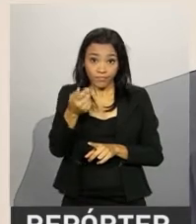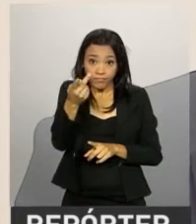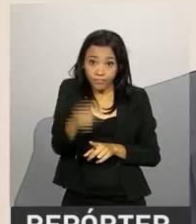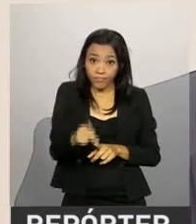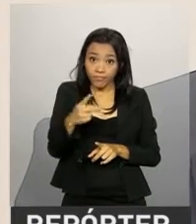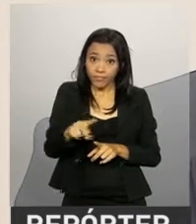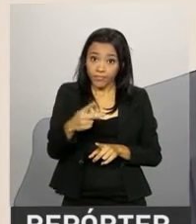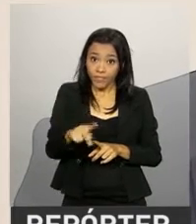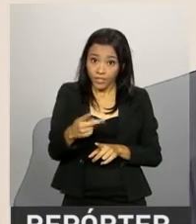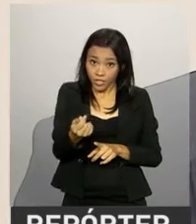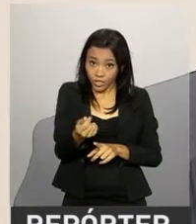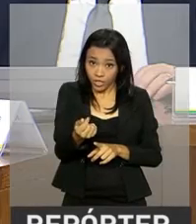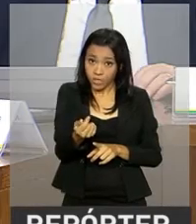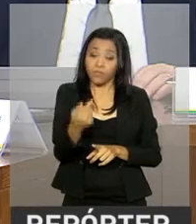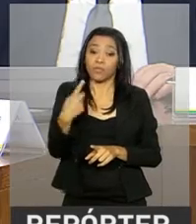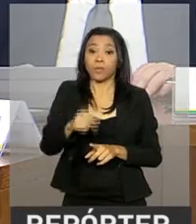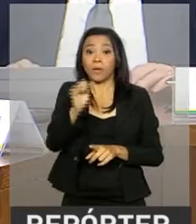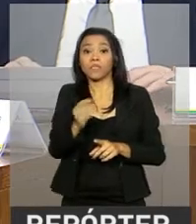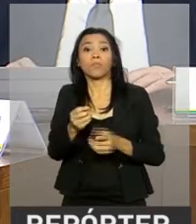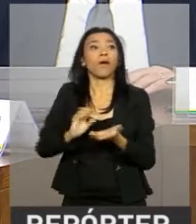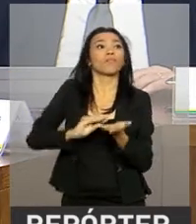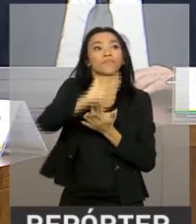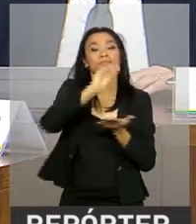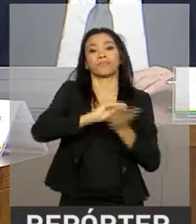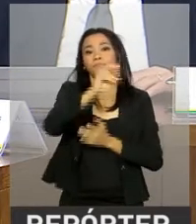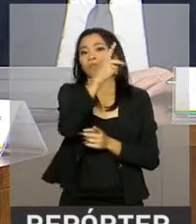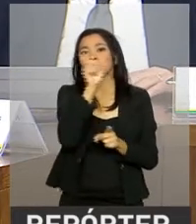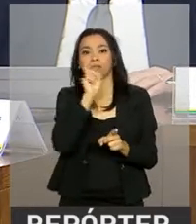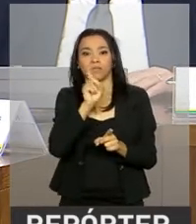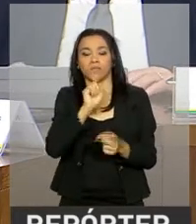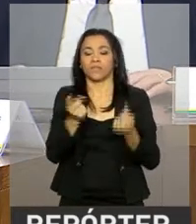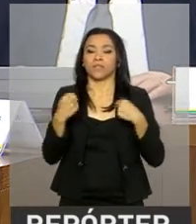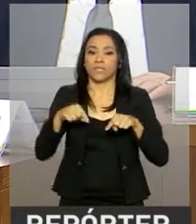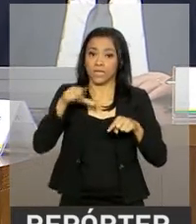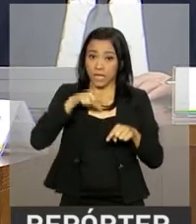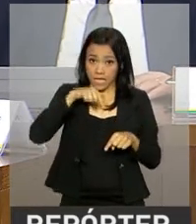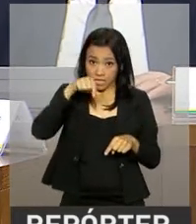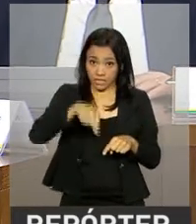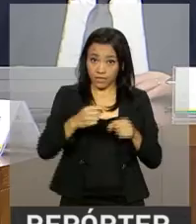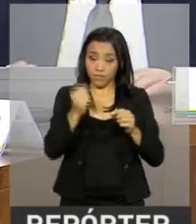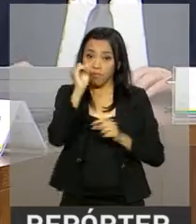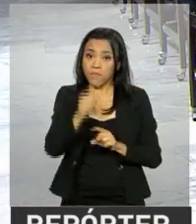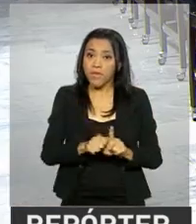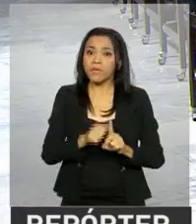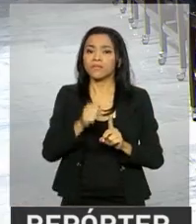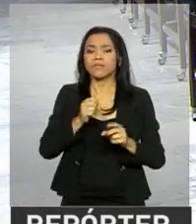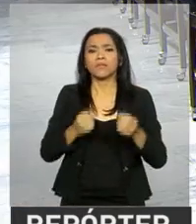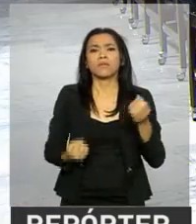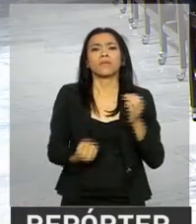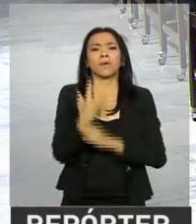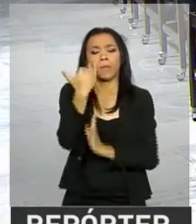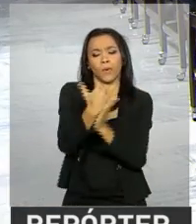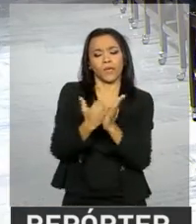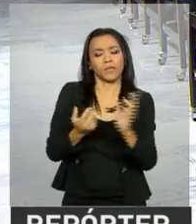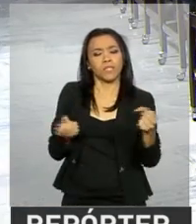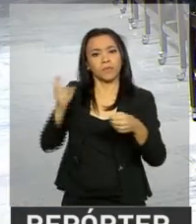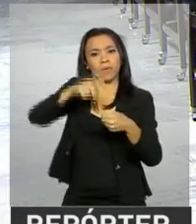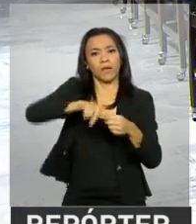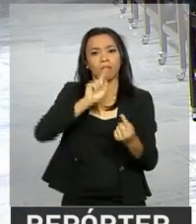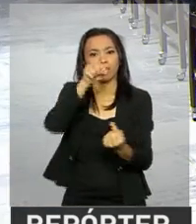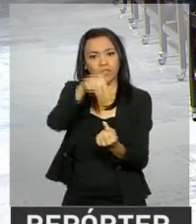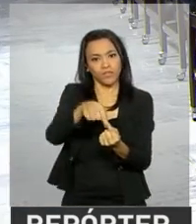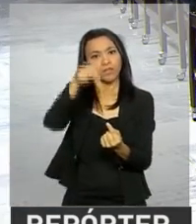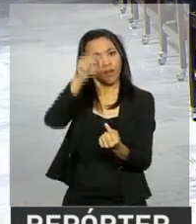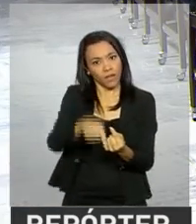nos estados unidos o brasil lançou neste mês o programa de parcerias de investimentos a meta é atrair recursos